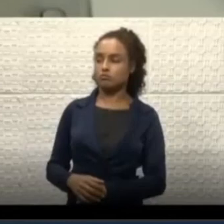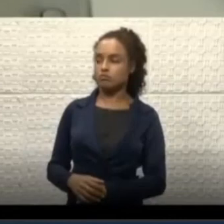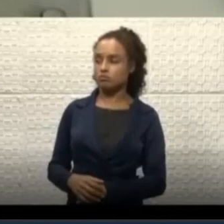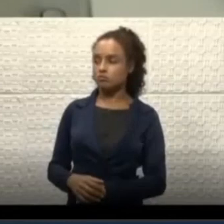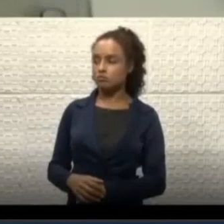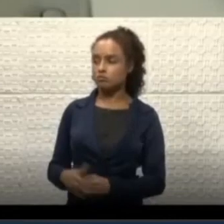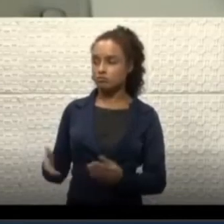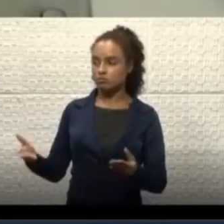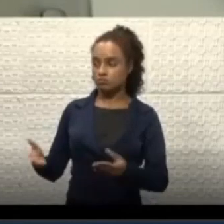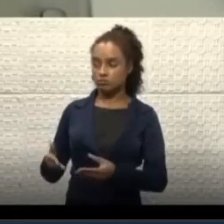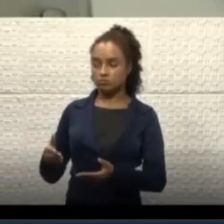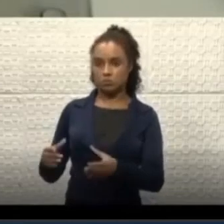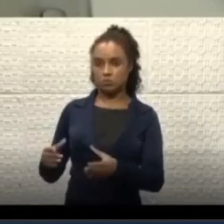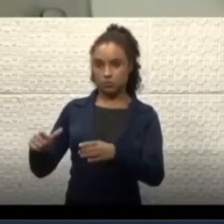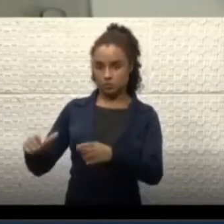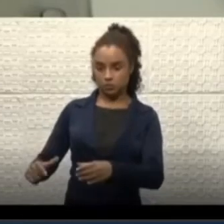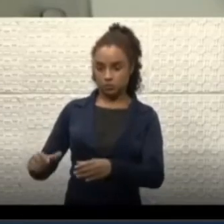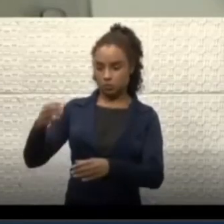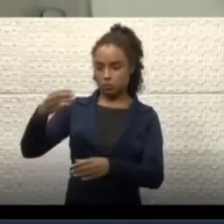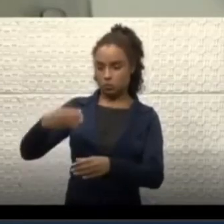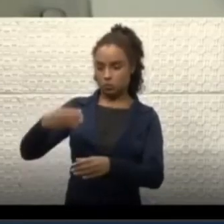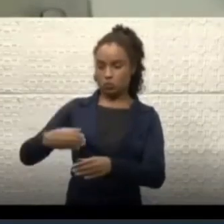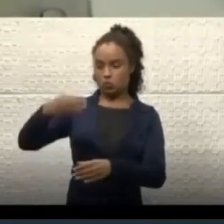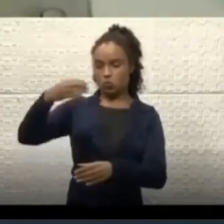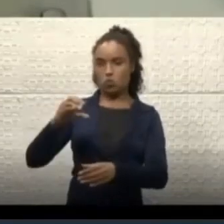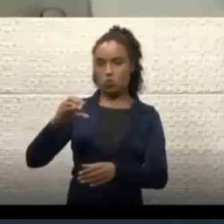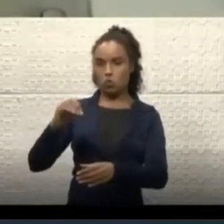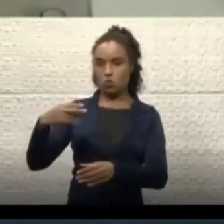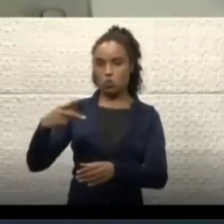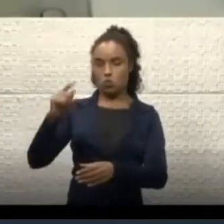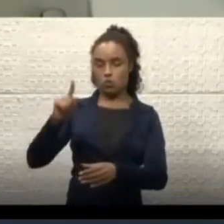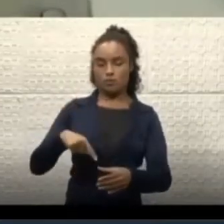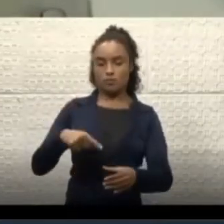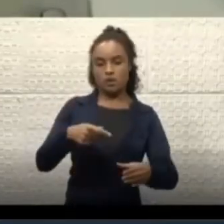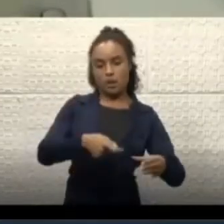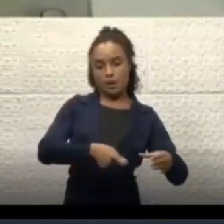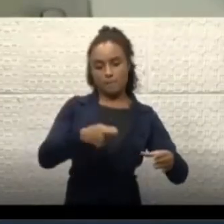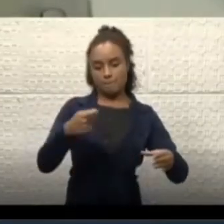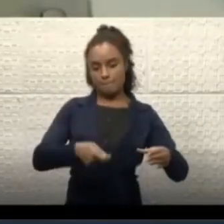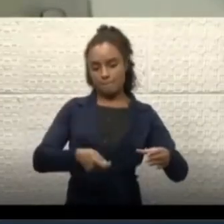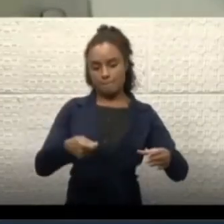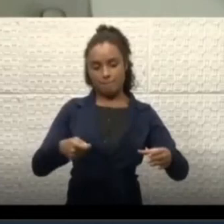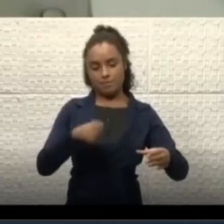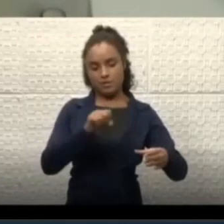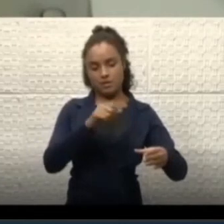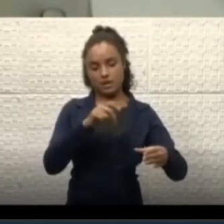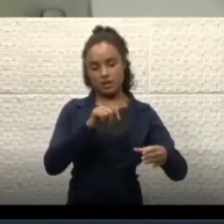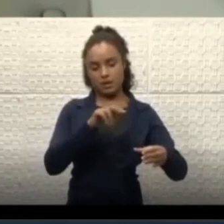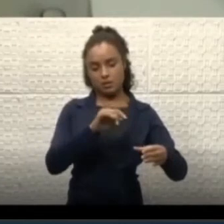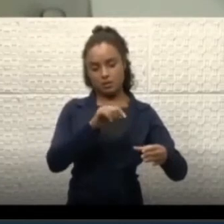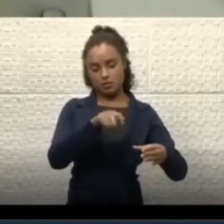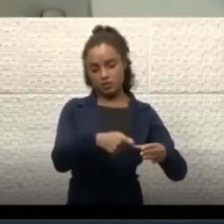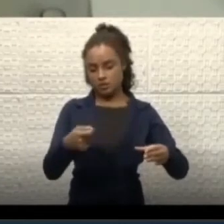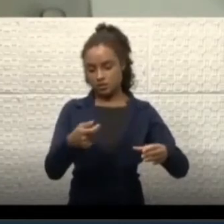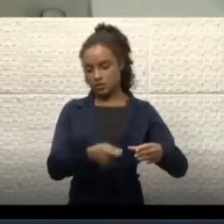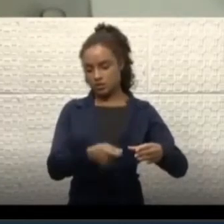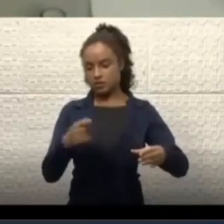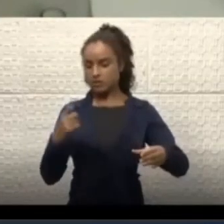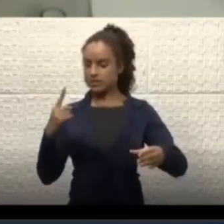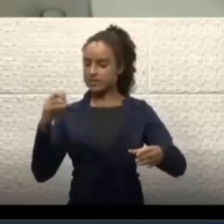E agora eu vou utilizar uma espátula e vou pesar 100 gramas de açúcar.